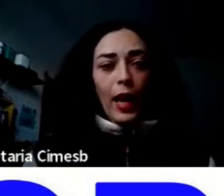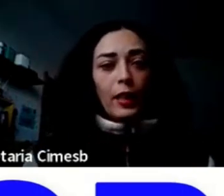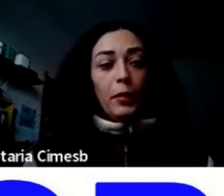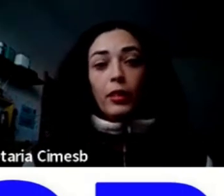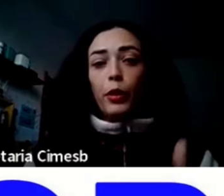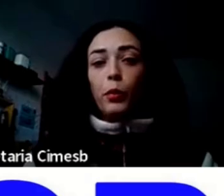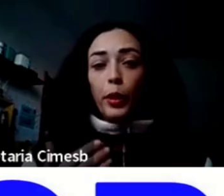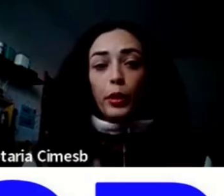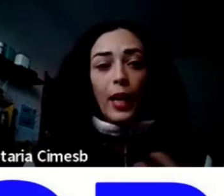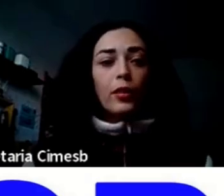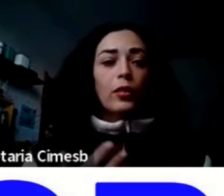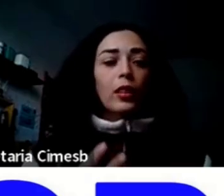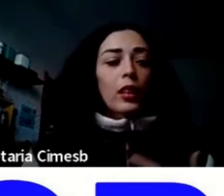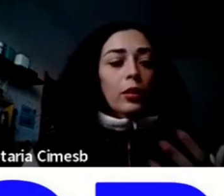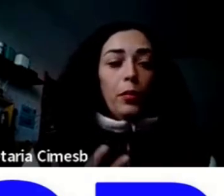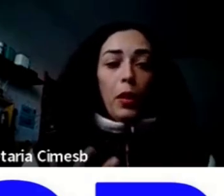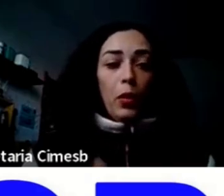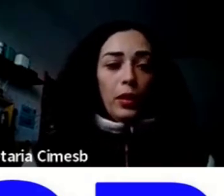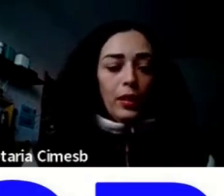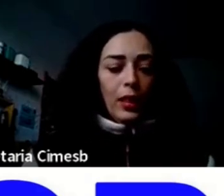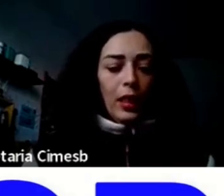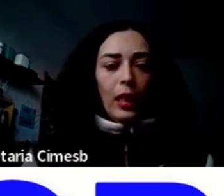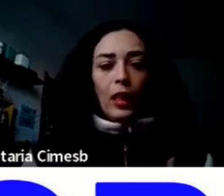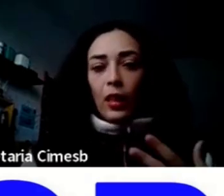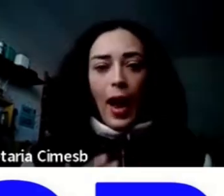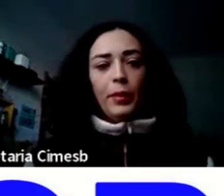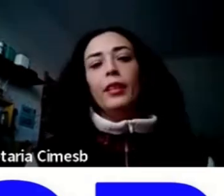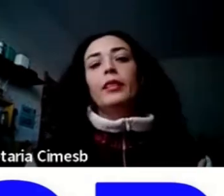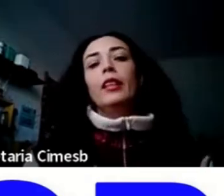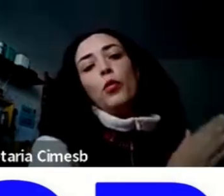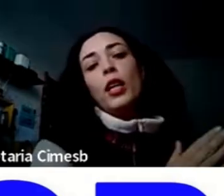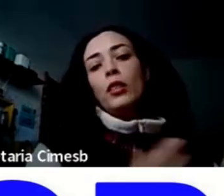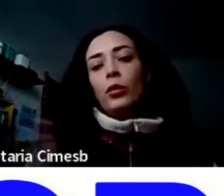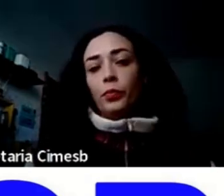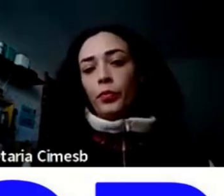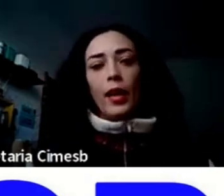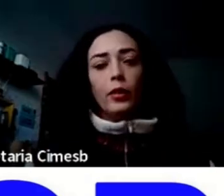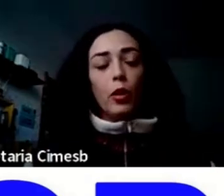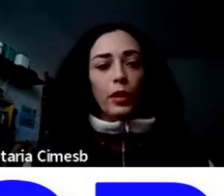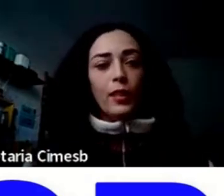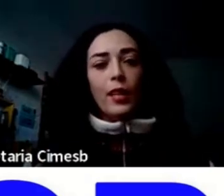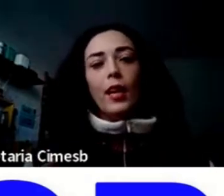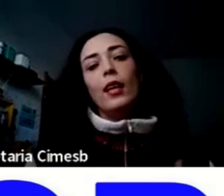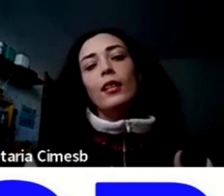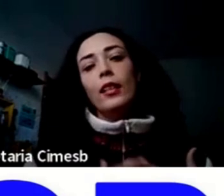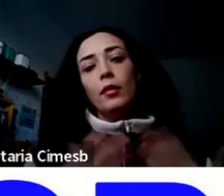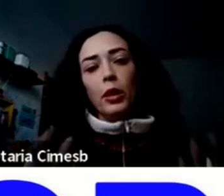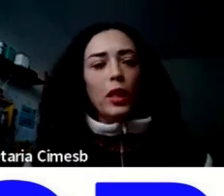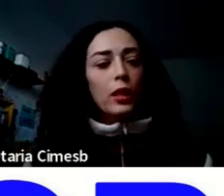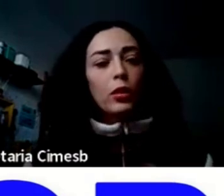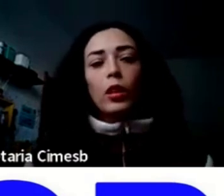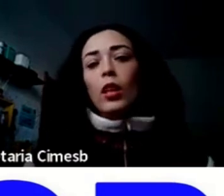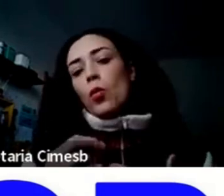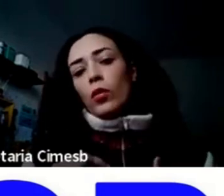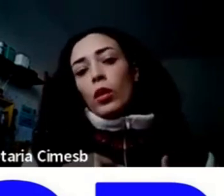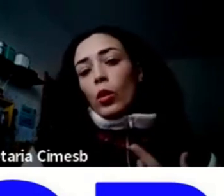esse resultado, mas foi um processo. Não foi uma coisa assim rápida. Foi um ano para isso acontecer. Ele termina